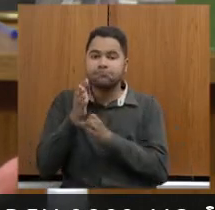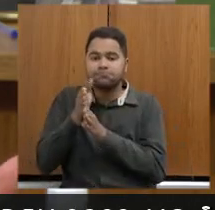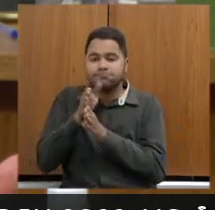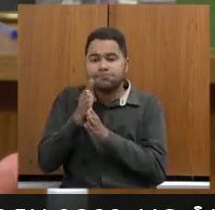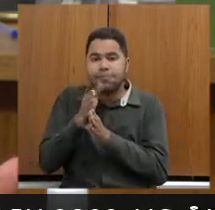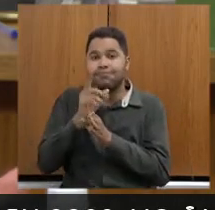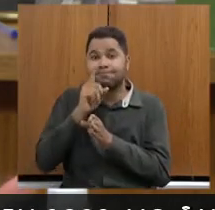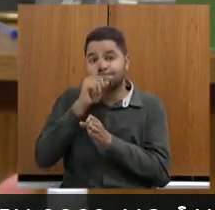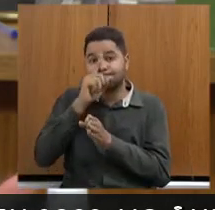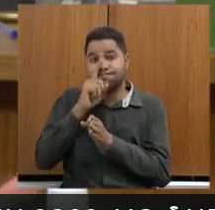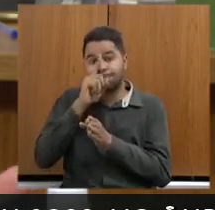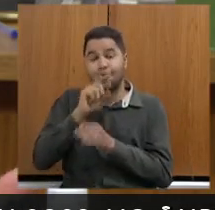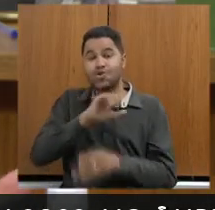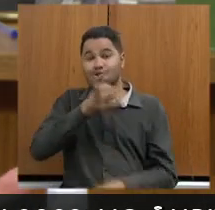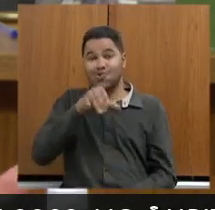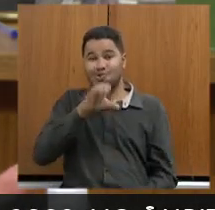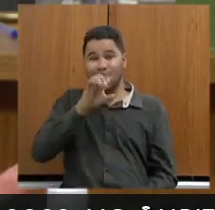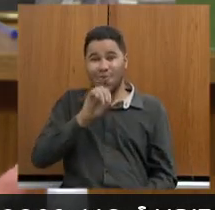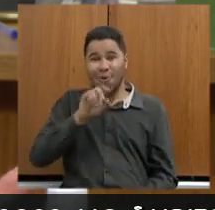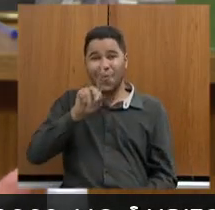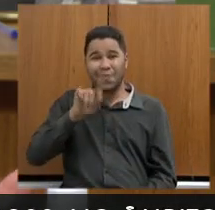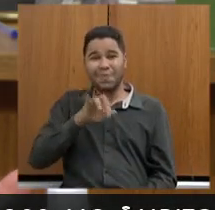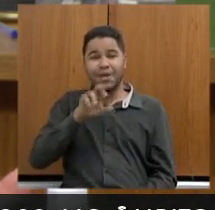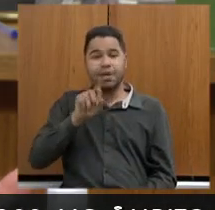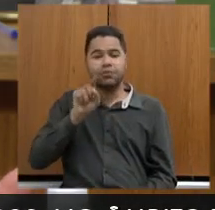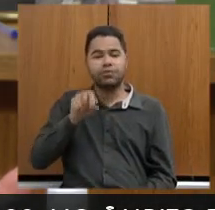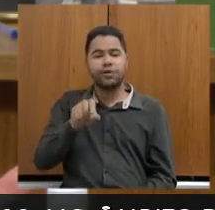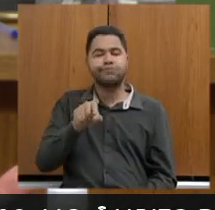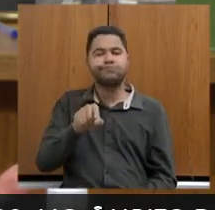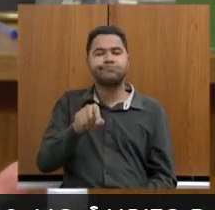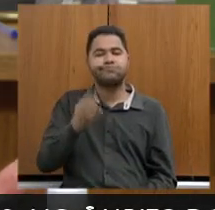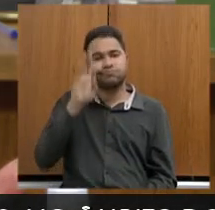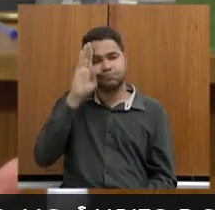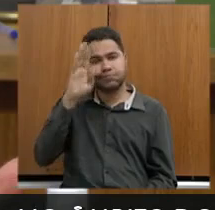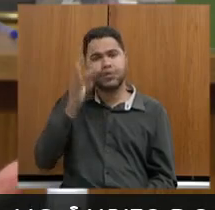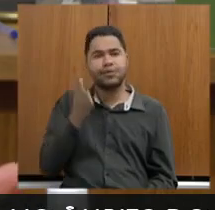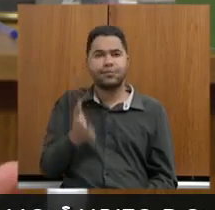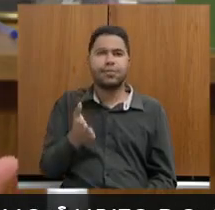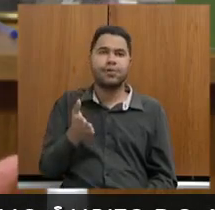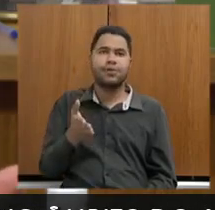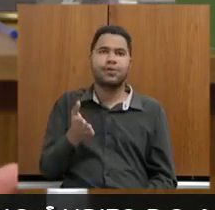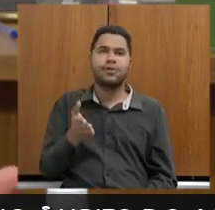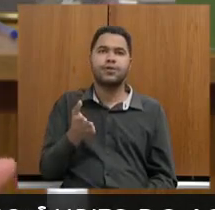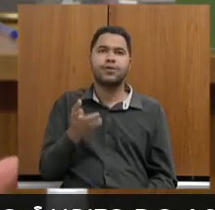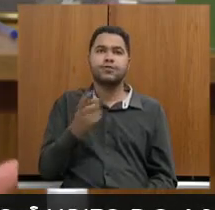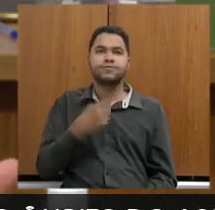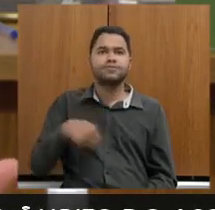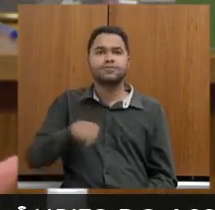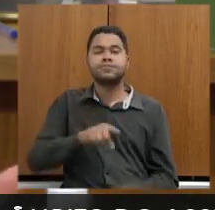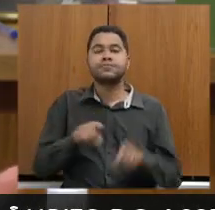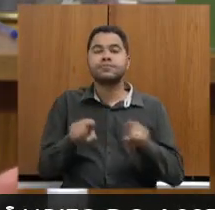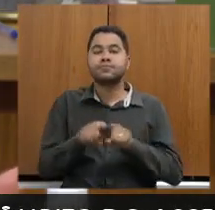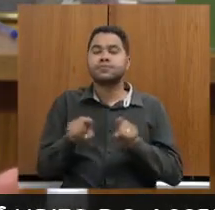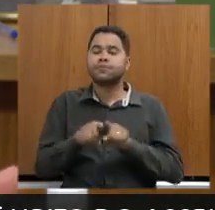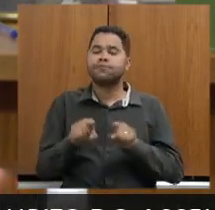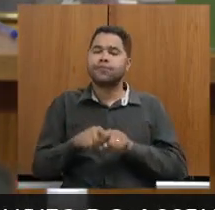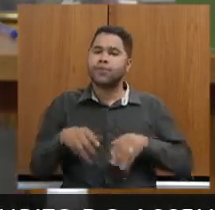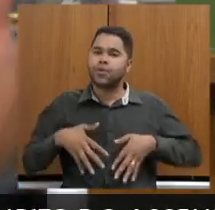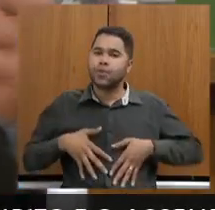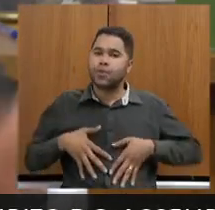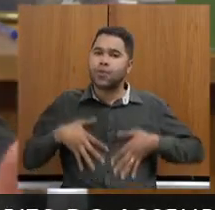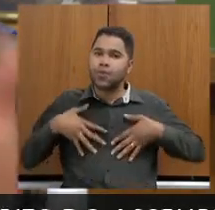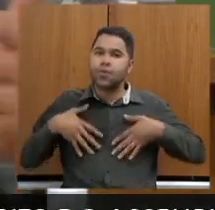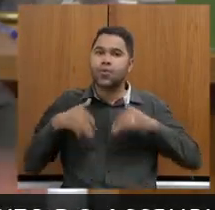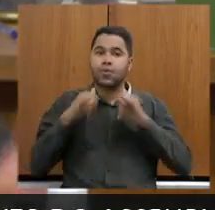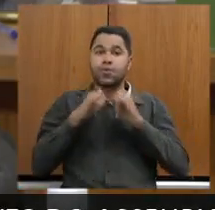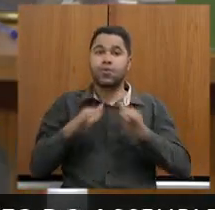ao risco e João Pinheiro já estava maquiado como uma das priorizações e nós temos aqui também o orgulho de dizer